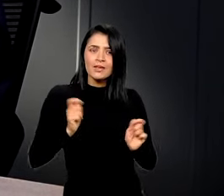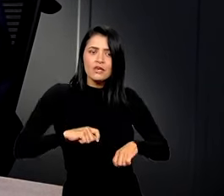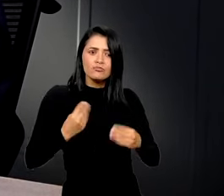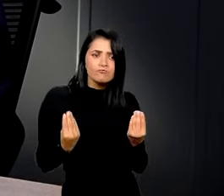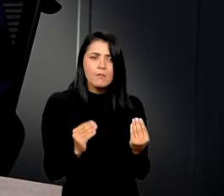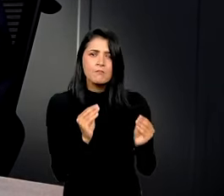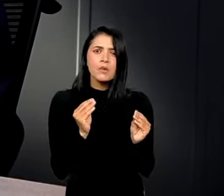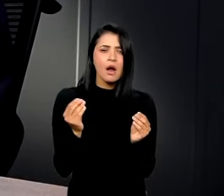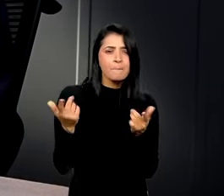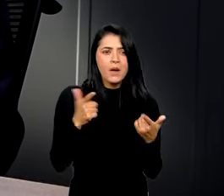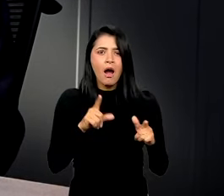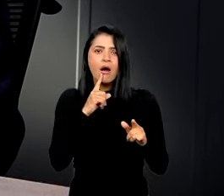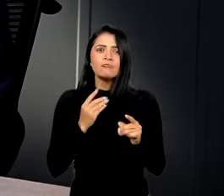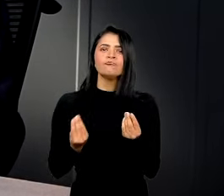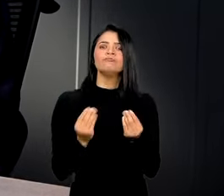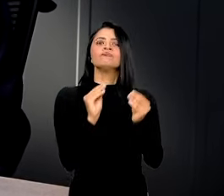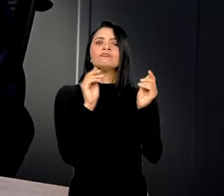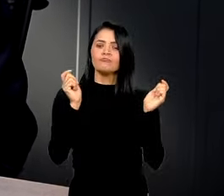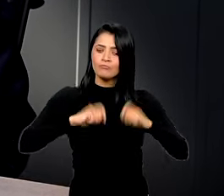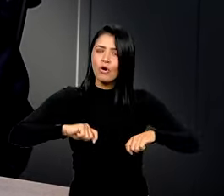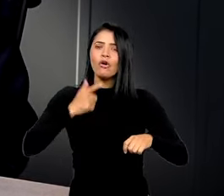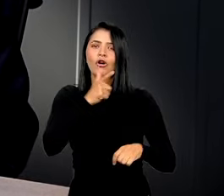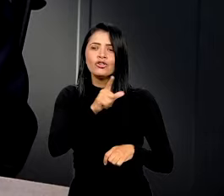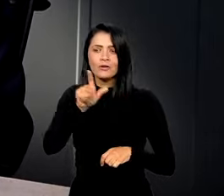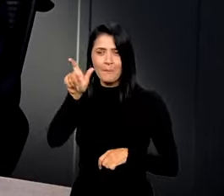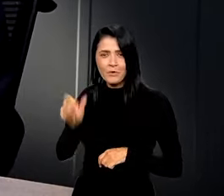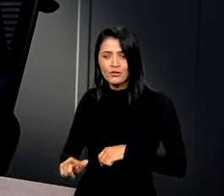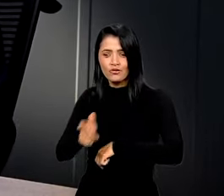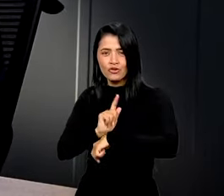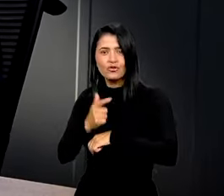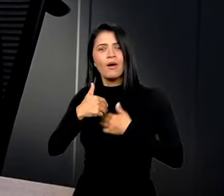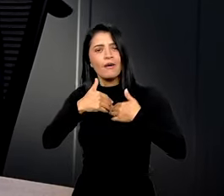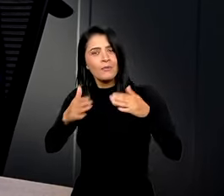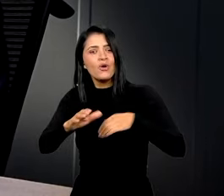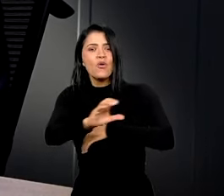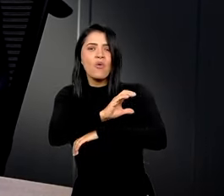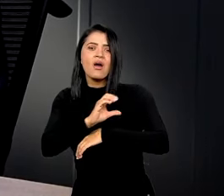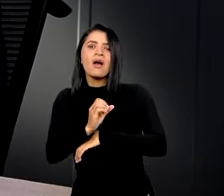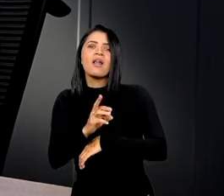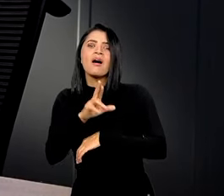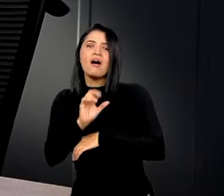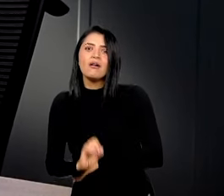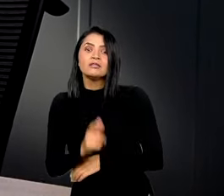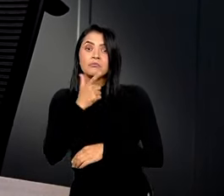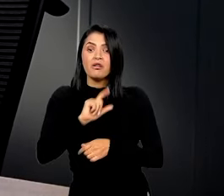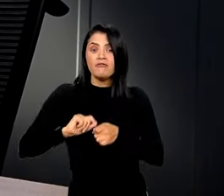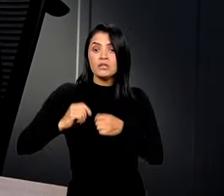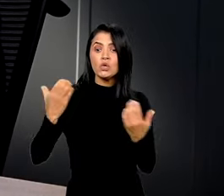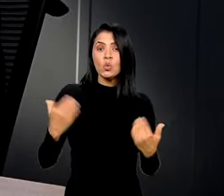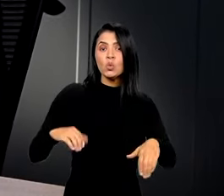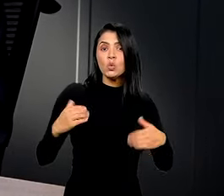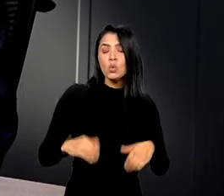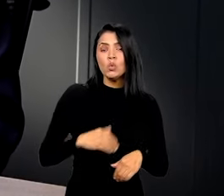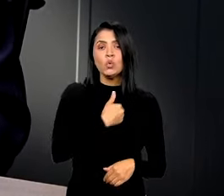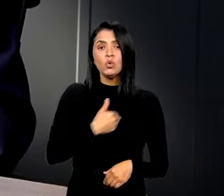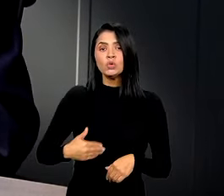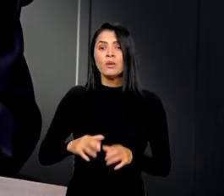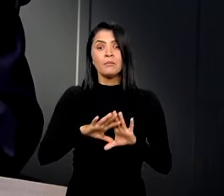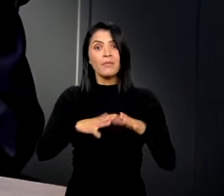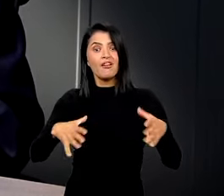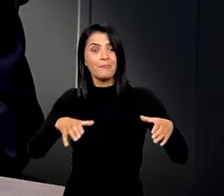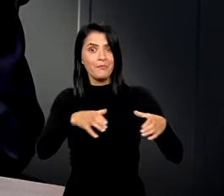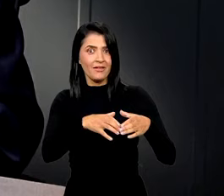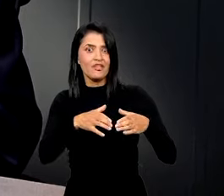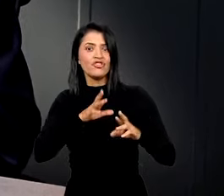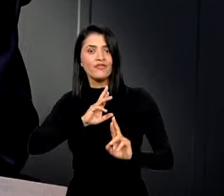segurança maior do gestor para deixar o seu CRAS aberto, para fazer um concurso público, para ampliar equipes de referência, para fazer